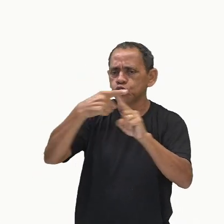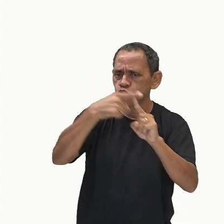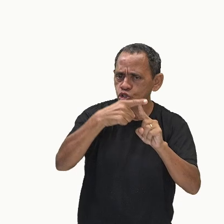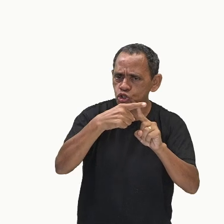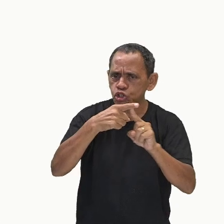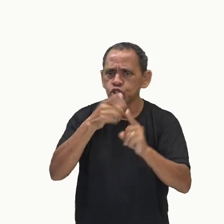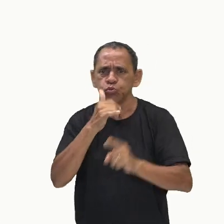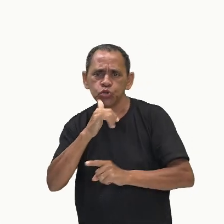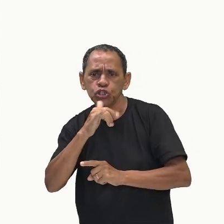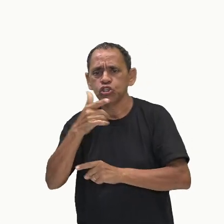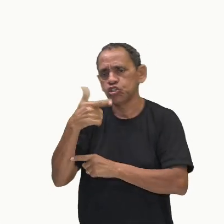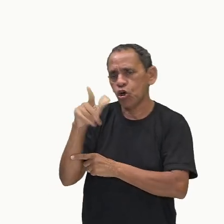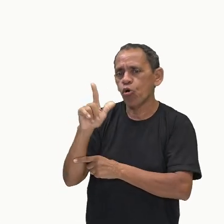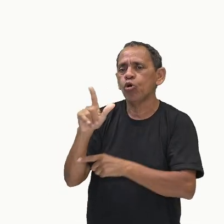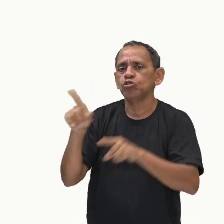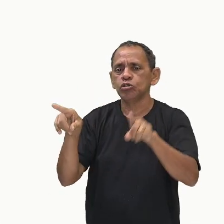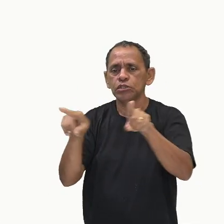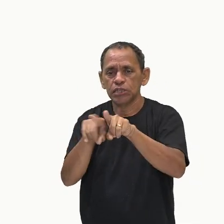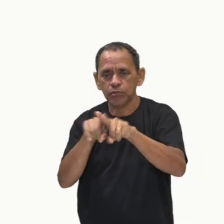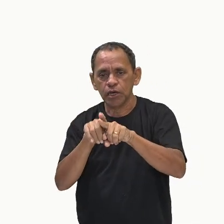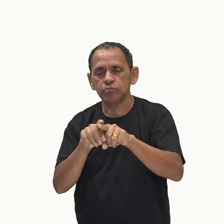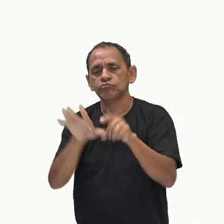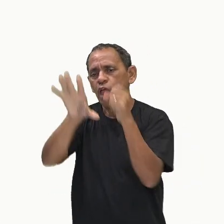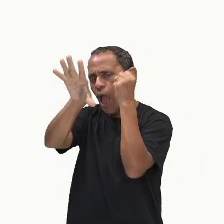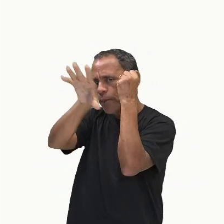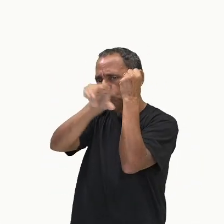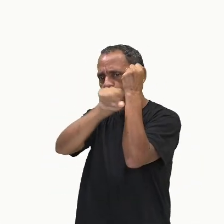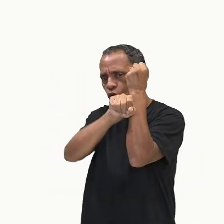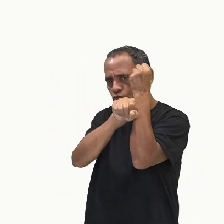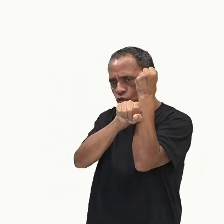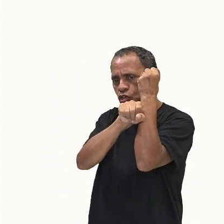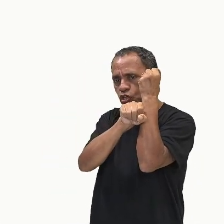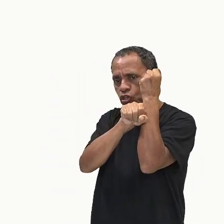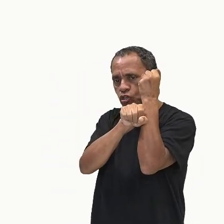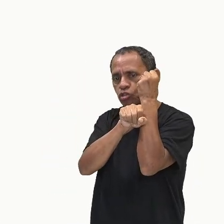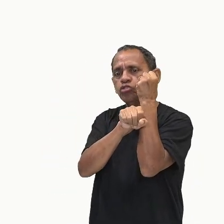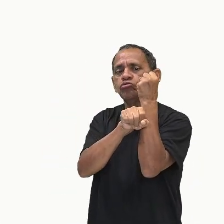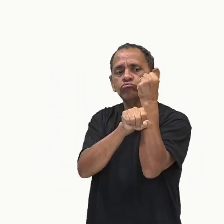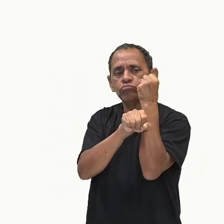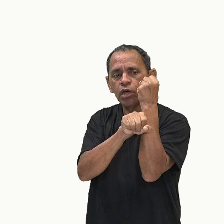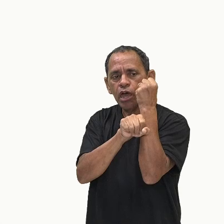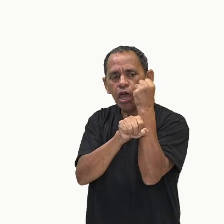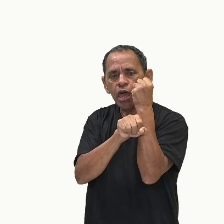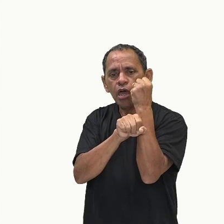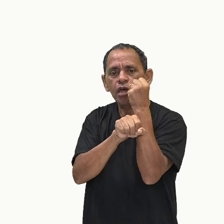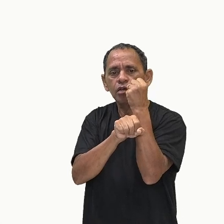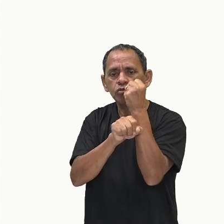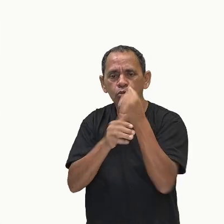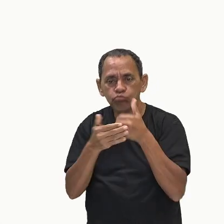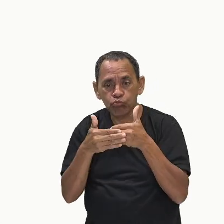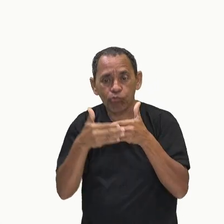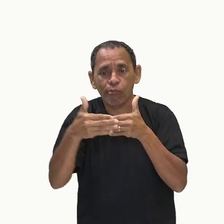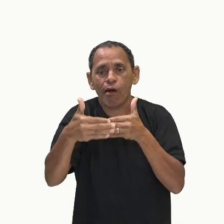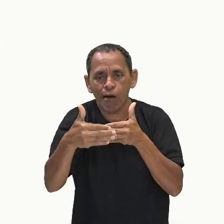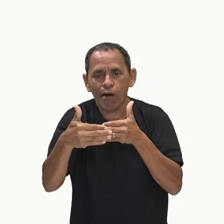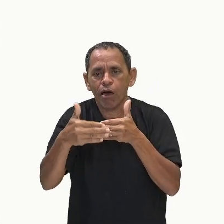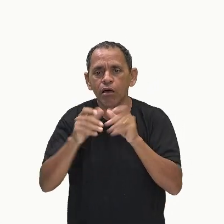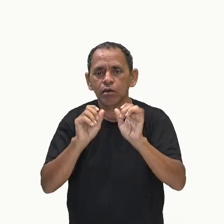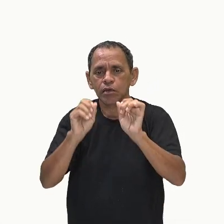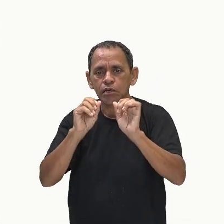Ao ser absorvido, eles vão impulsionar o processo da fotossíntese, onde vai ocorrer a